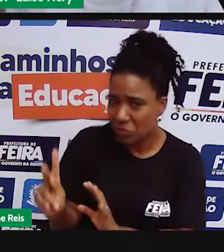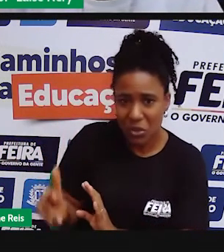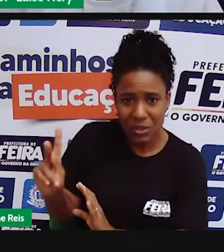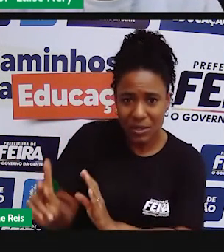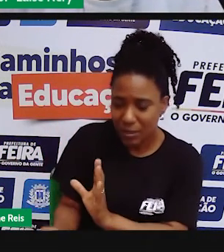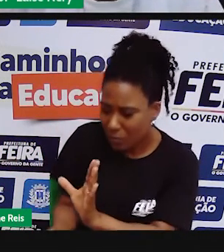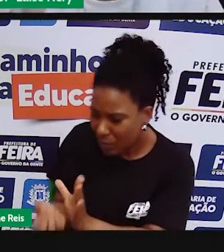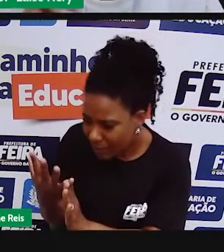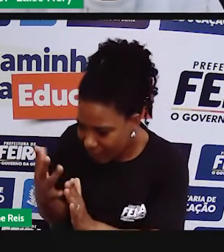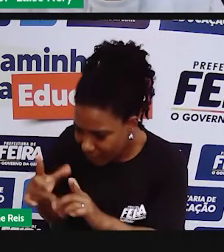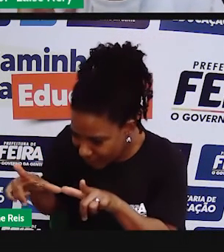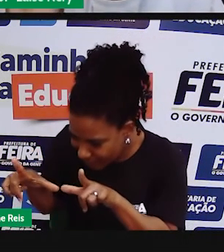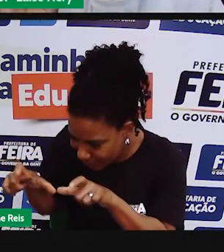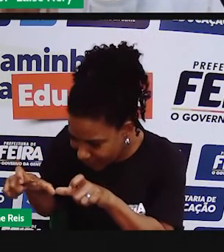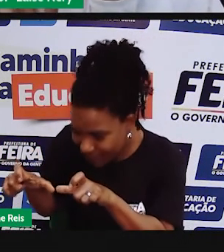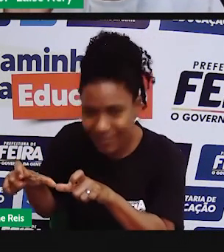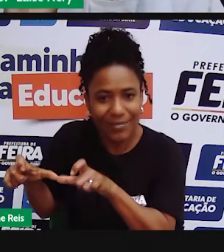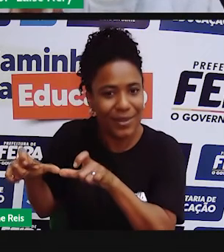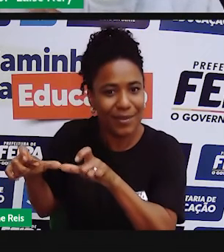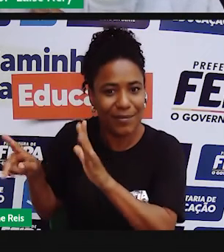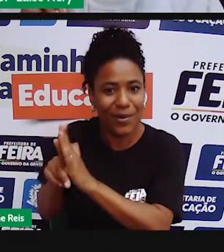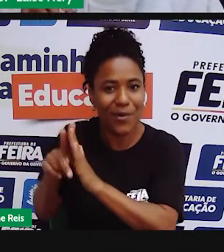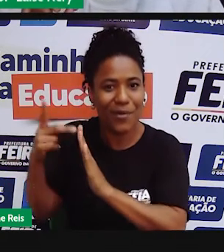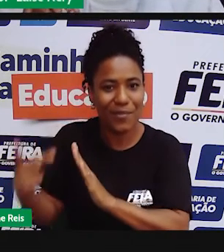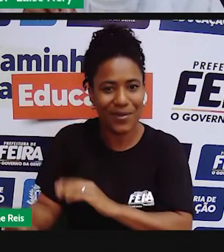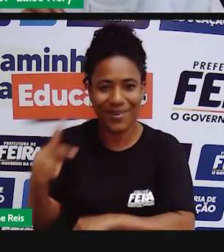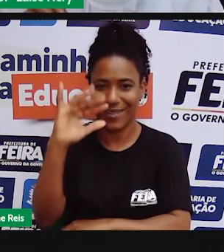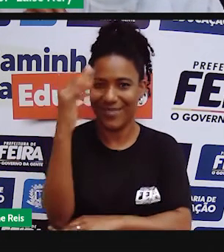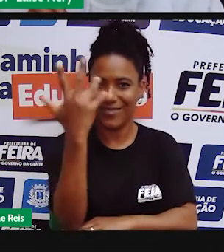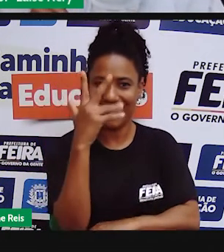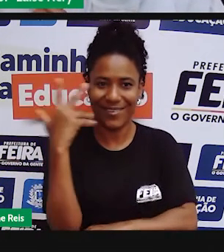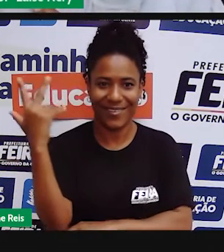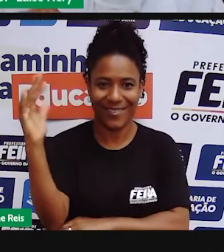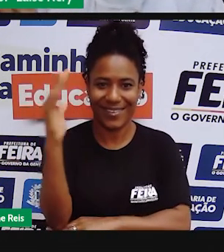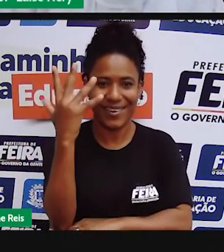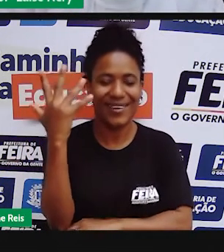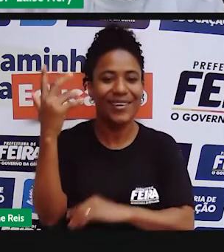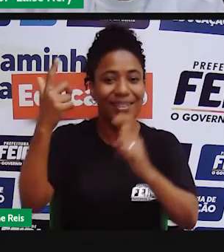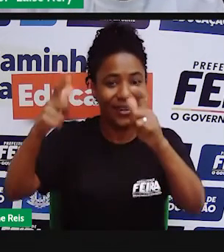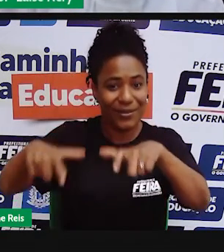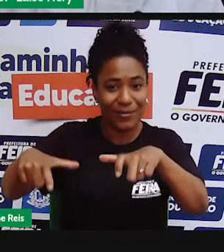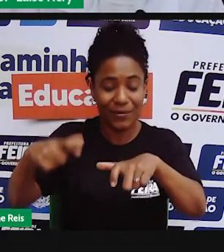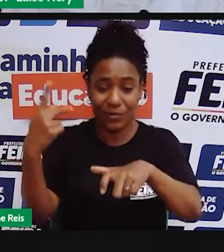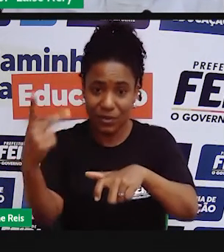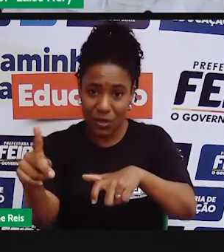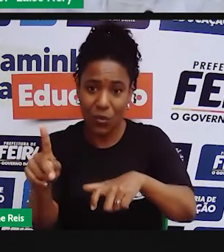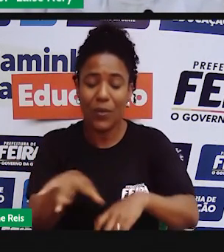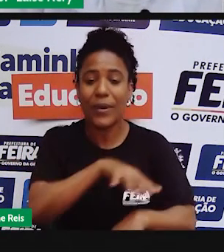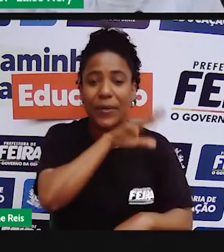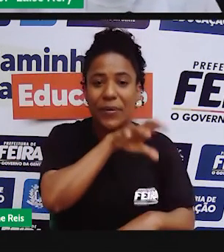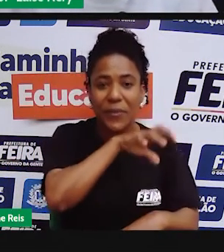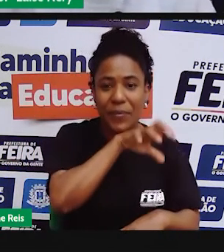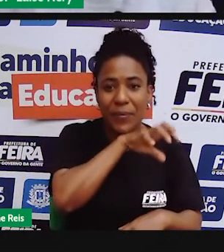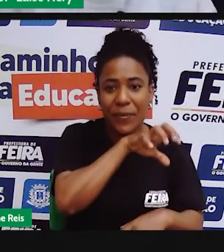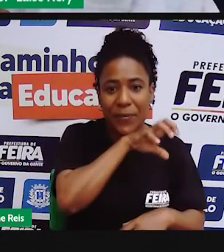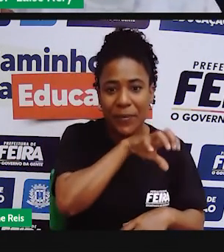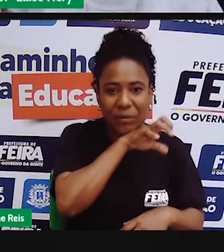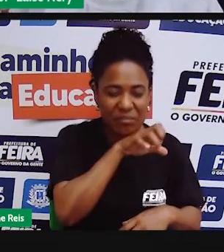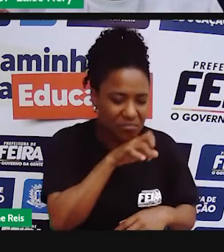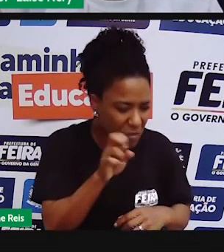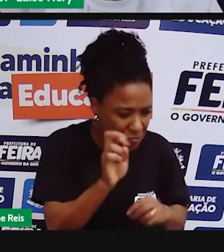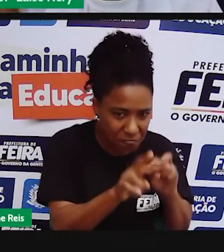ninguém plantar. Aquilo é a flora do seu bairro. Ou os animais que por aí estão, aqueles que